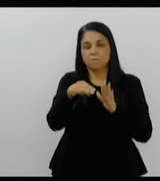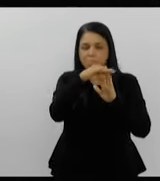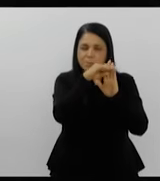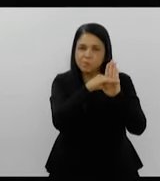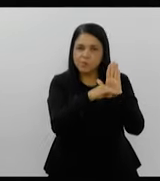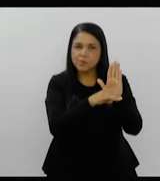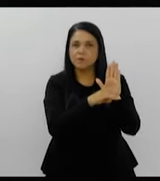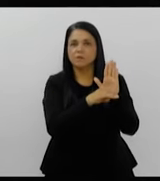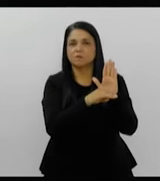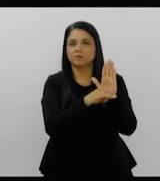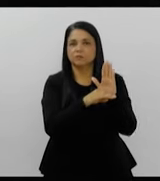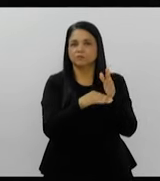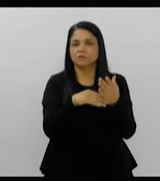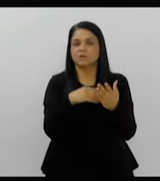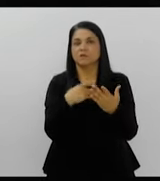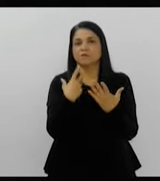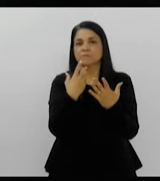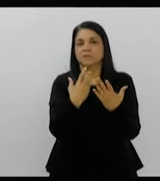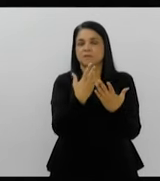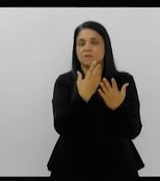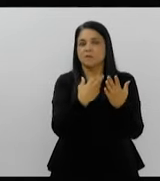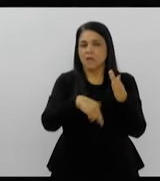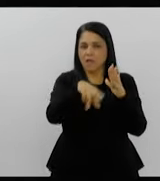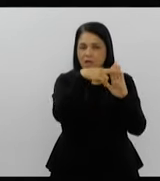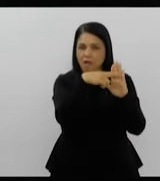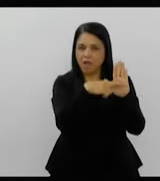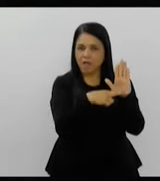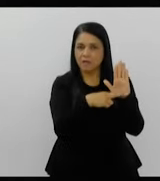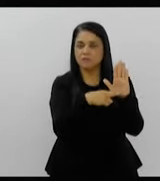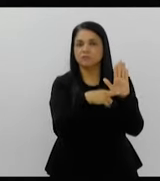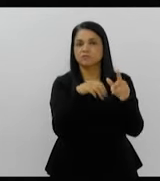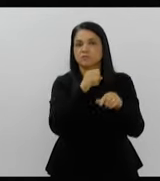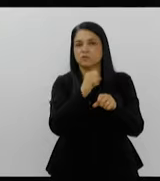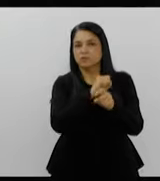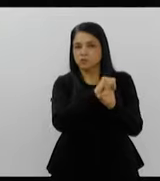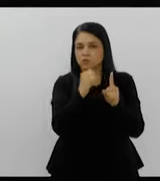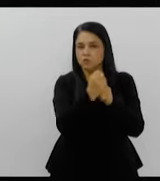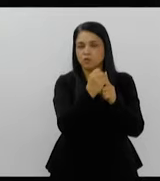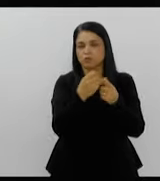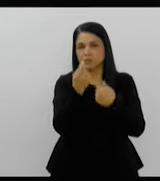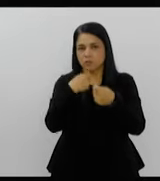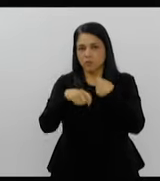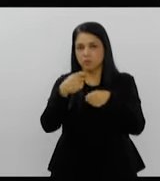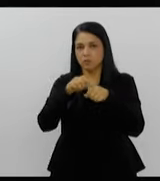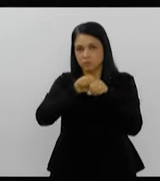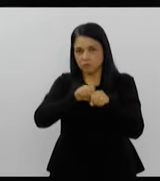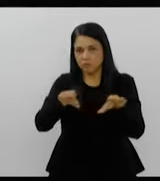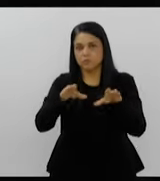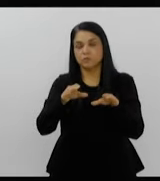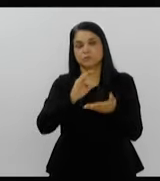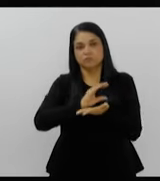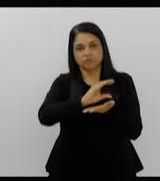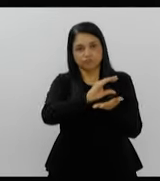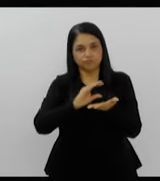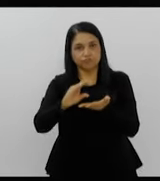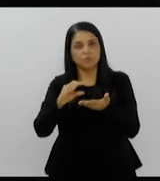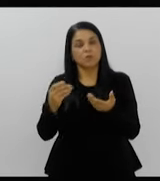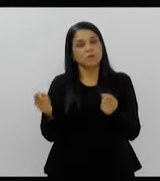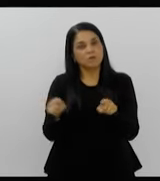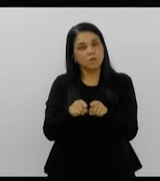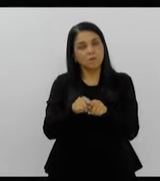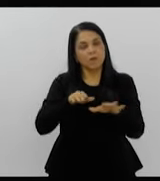programas que adotem critérios socioeconômicos na distribuição das verbas. E hoje é também fruto dessa